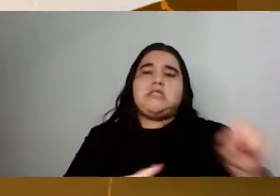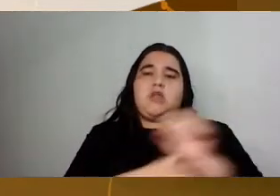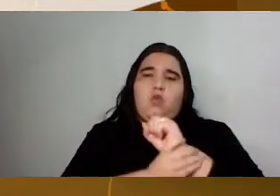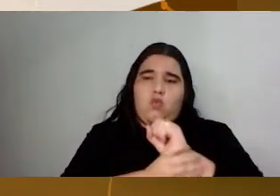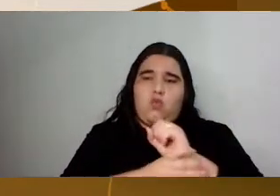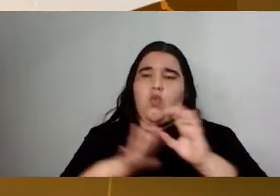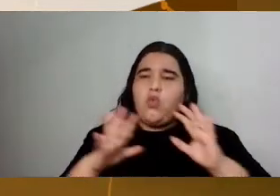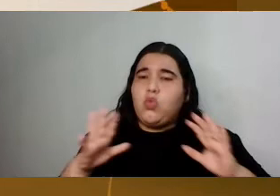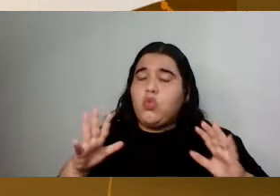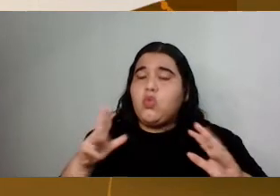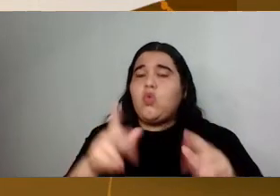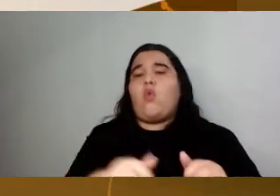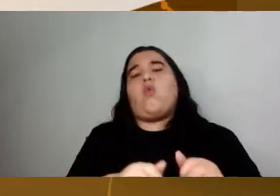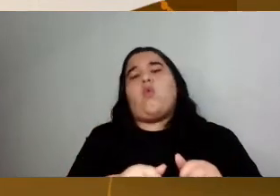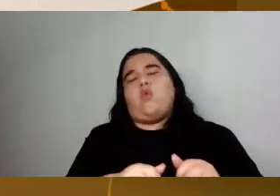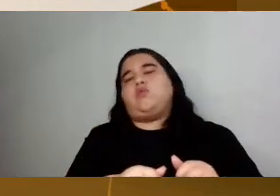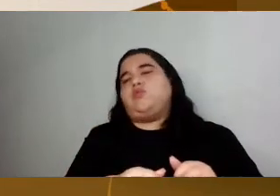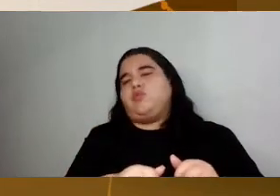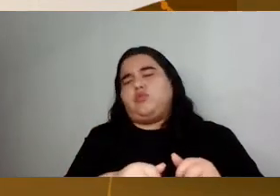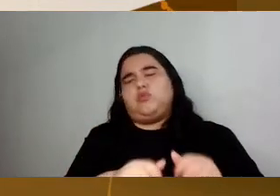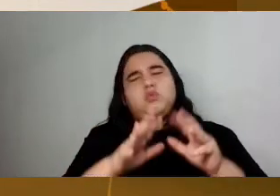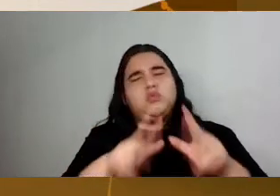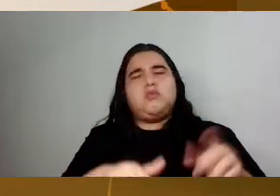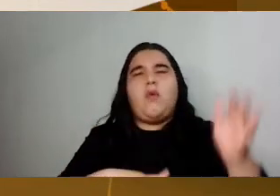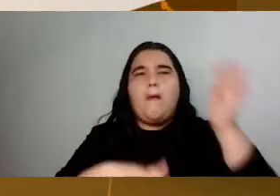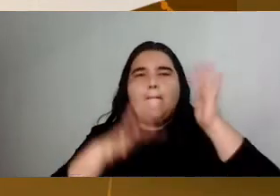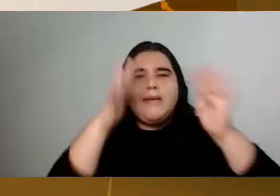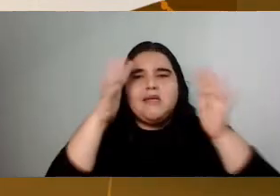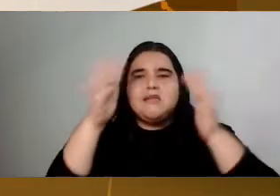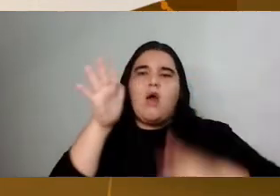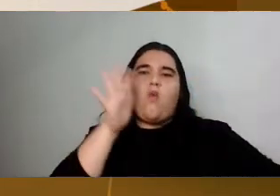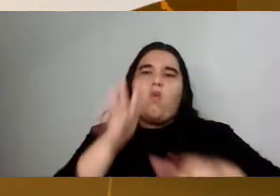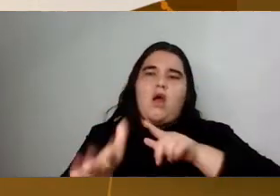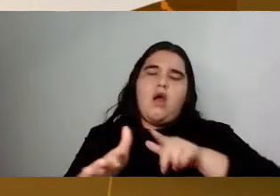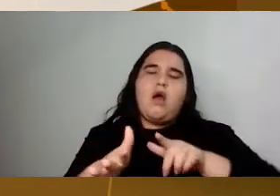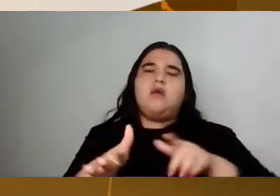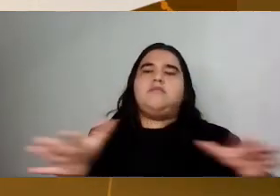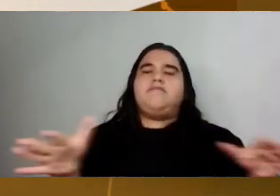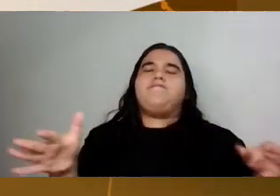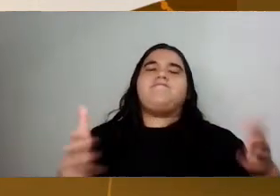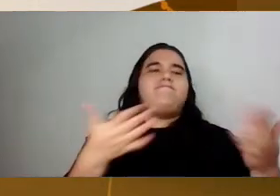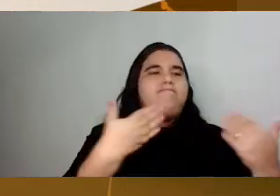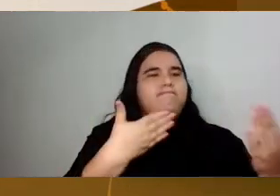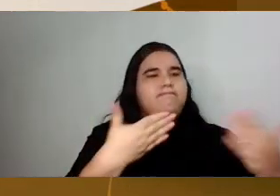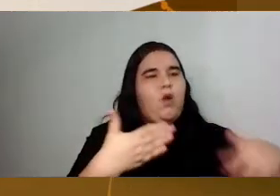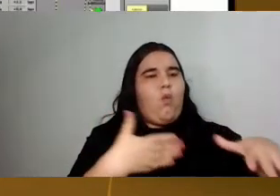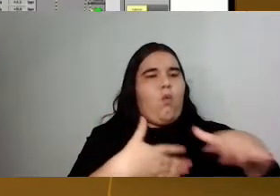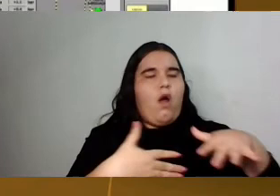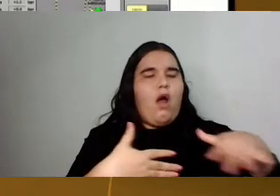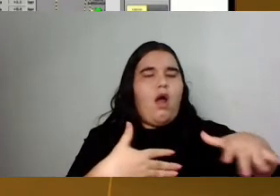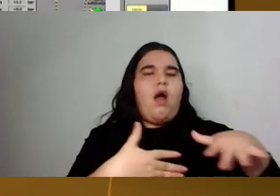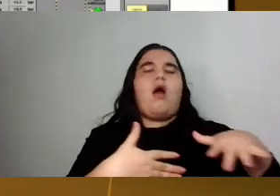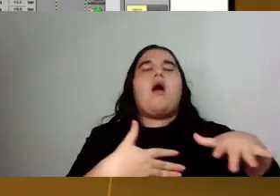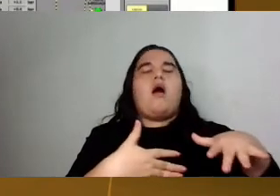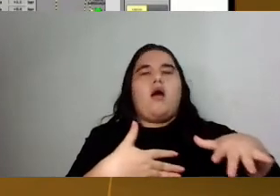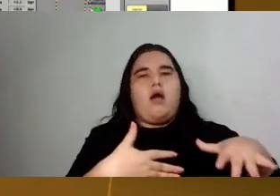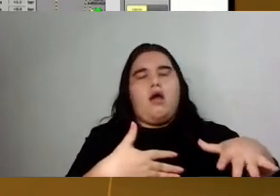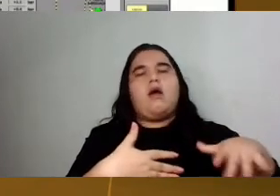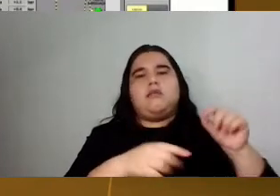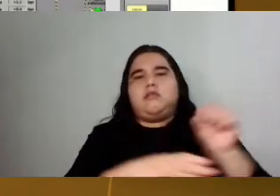foram pensados, homologados internamente com a área de proteção da empresa, com o fabricante, com as diversas áreas da empresa,